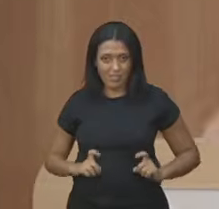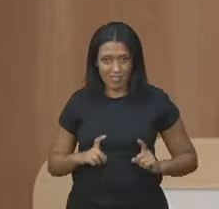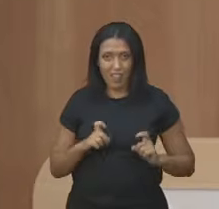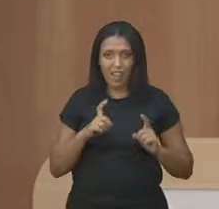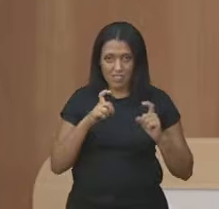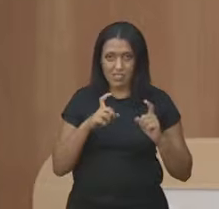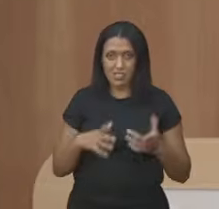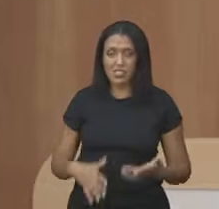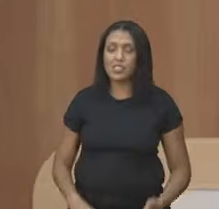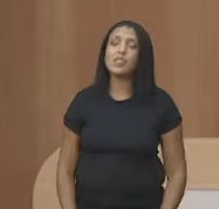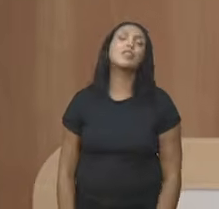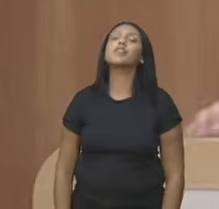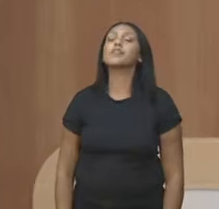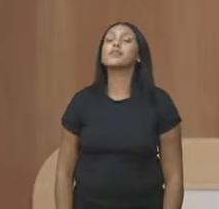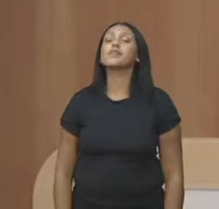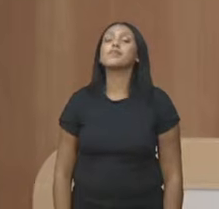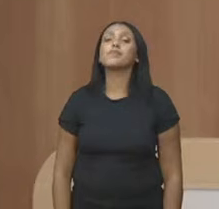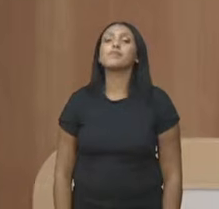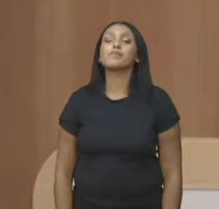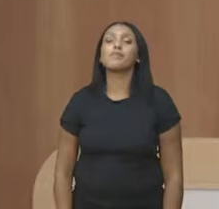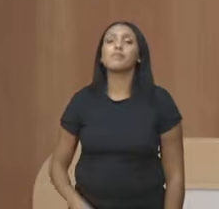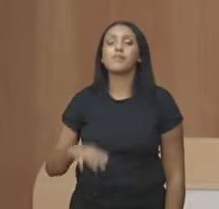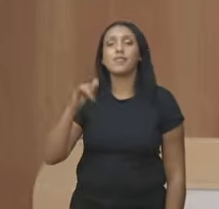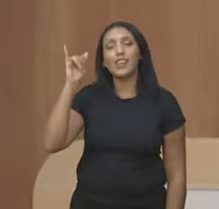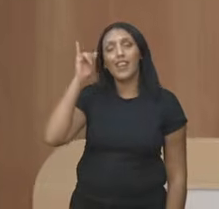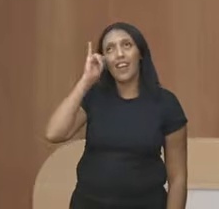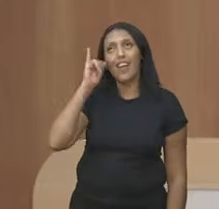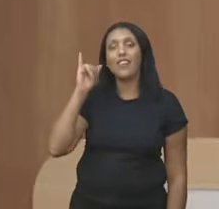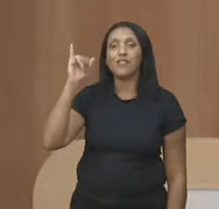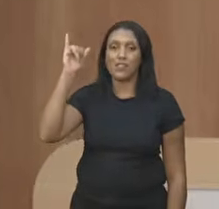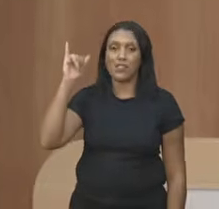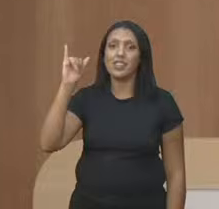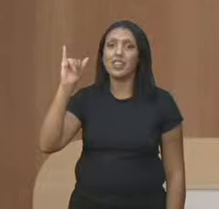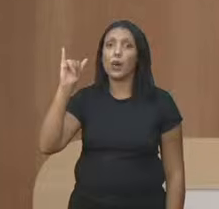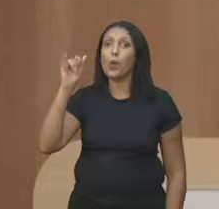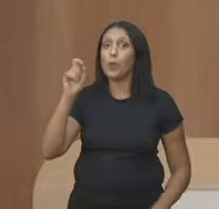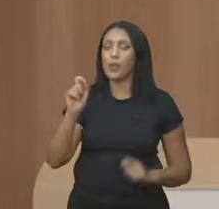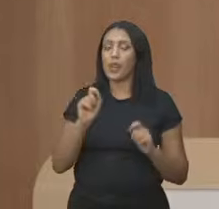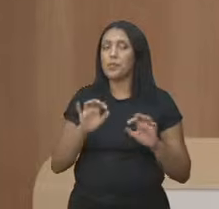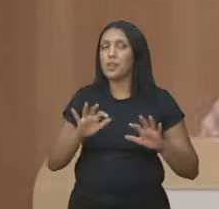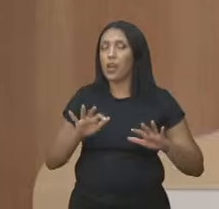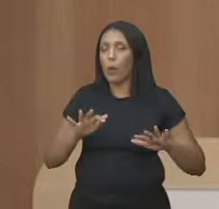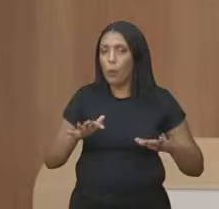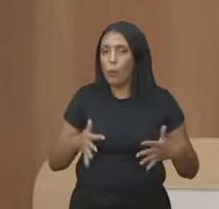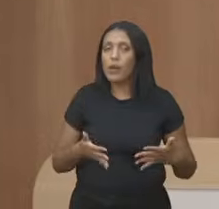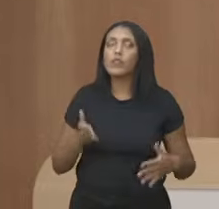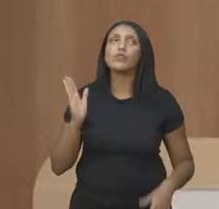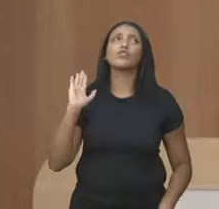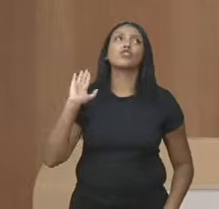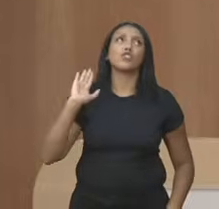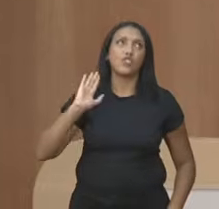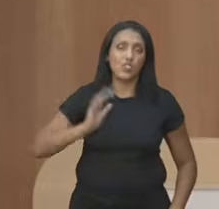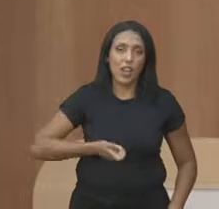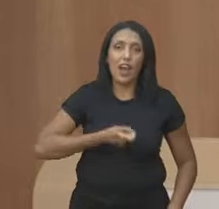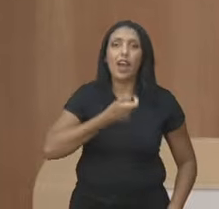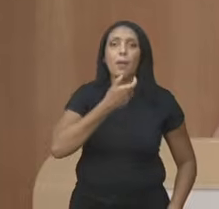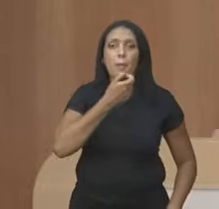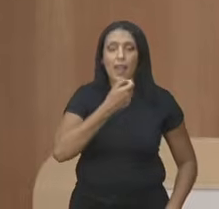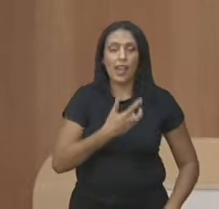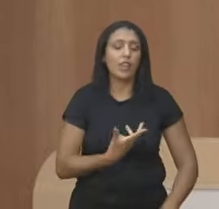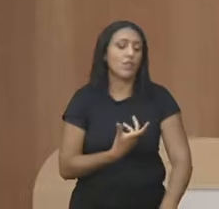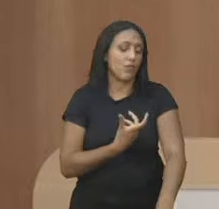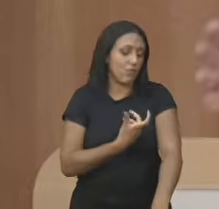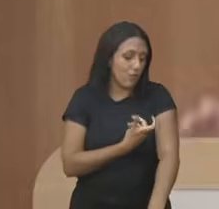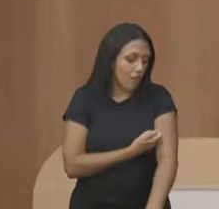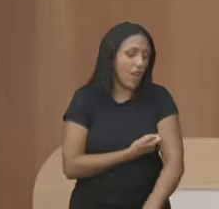para evitar que o câncer volte a se manifestar em outras áreas, evitar que eventualmente tenha algum tipo de metástase. É uma